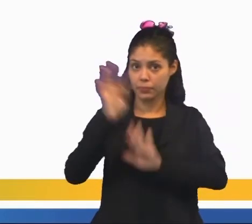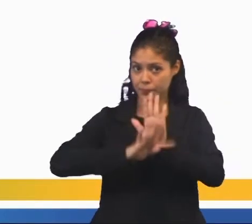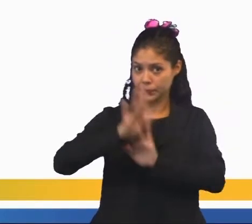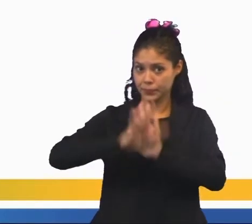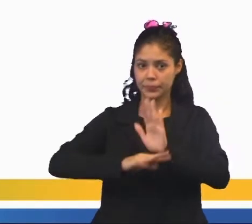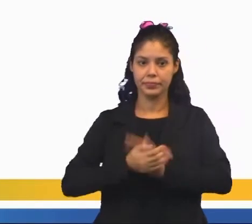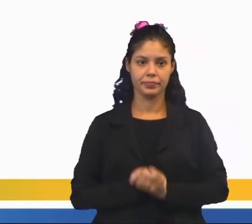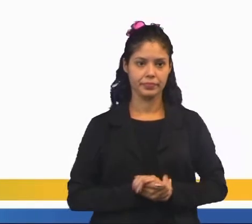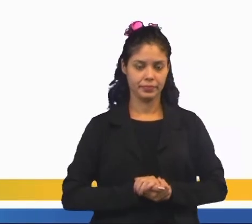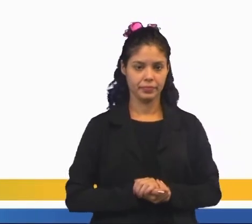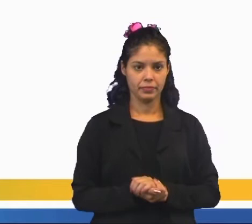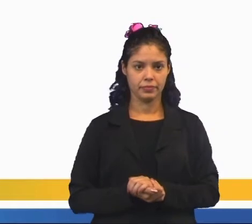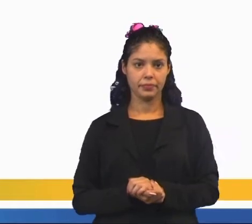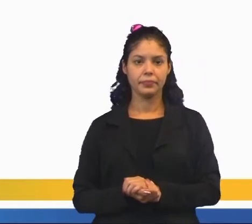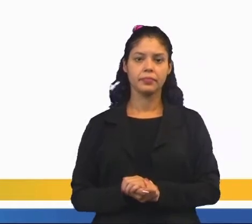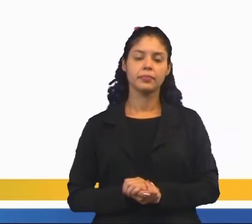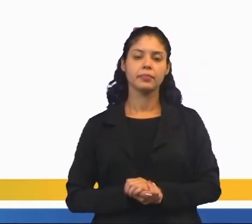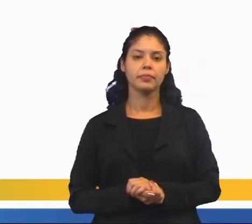textinho.